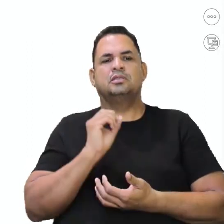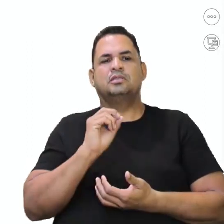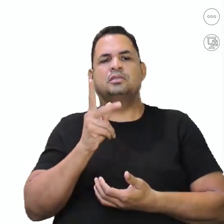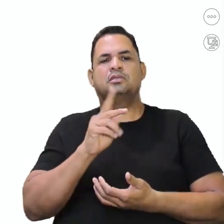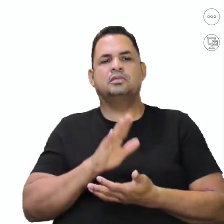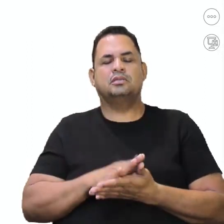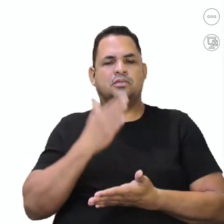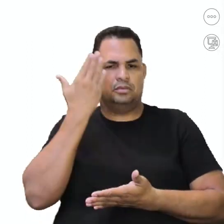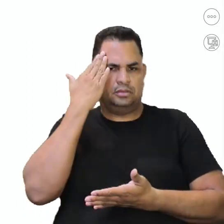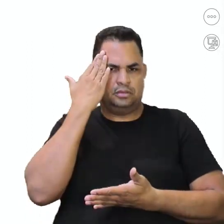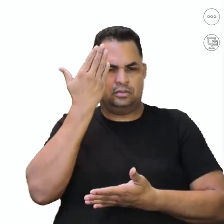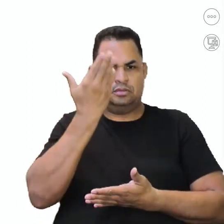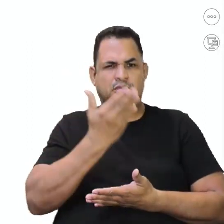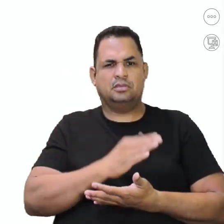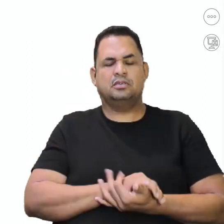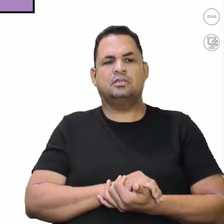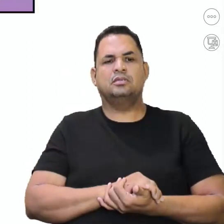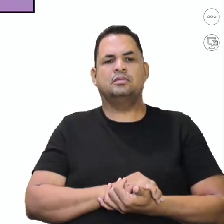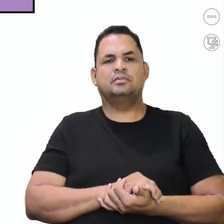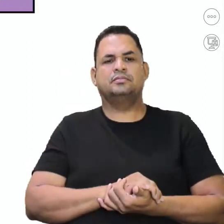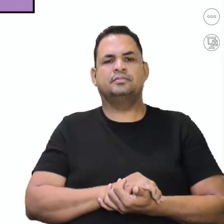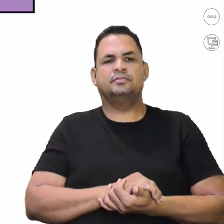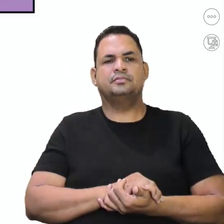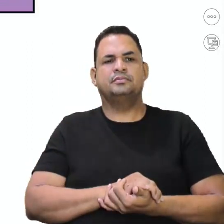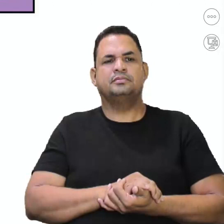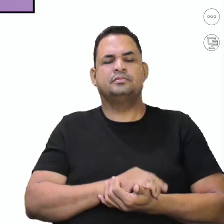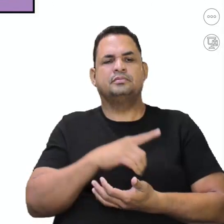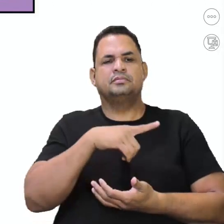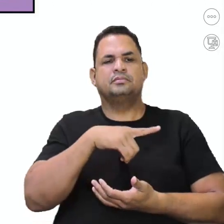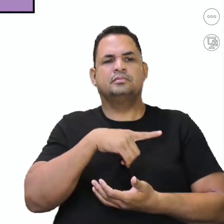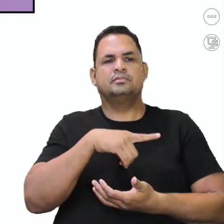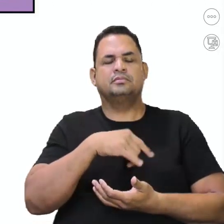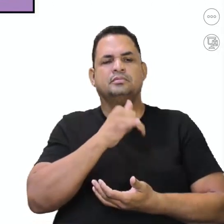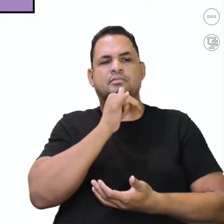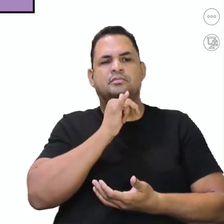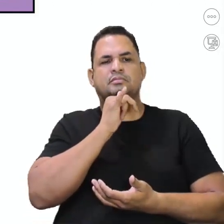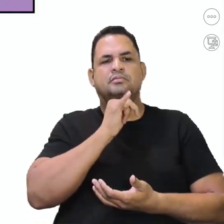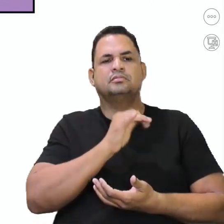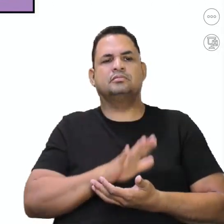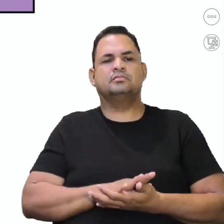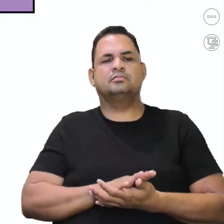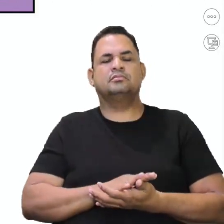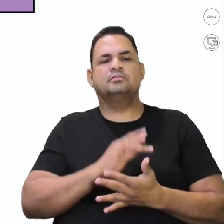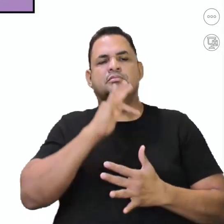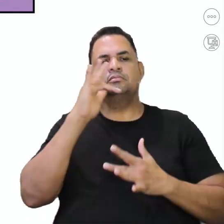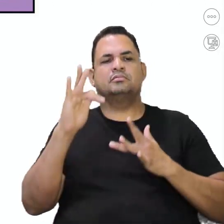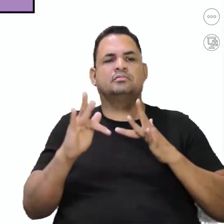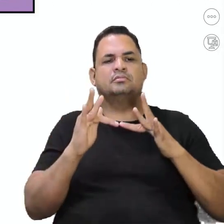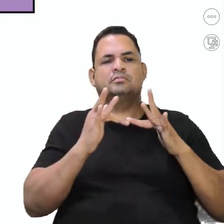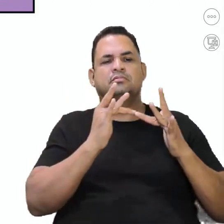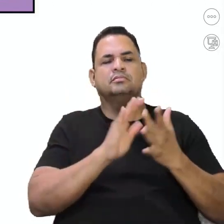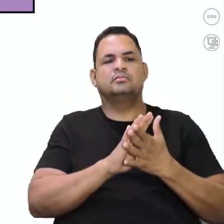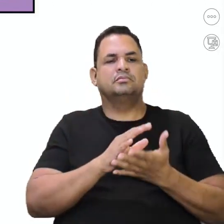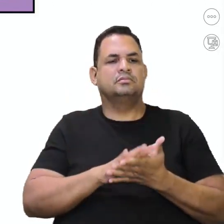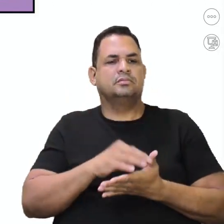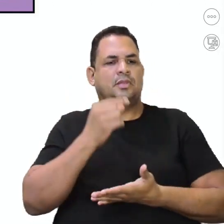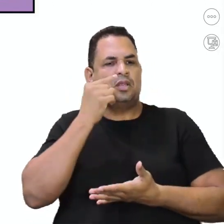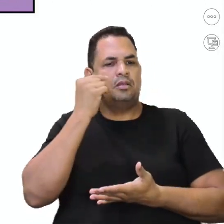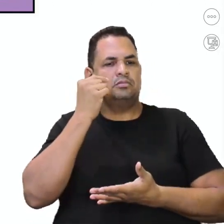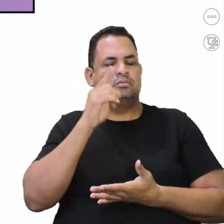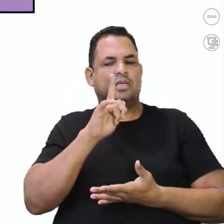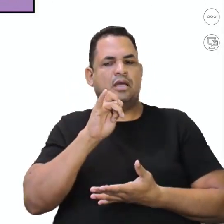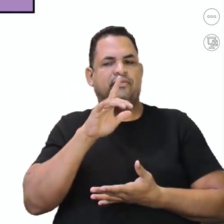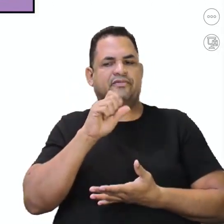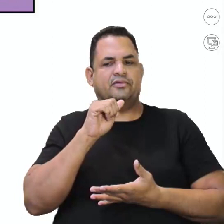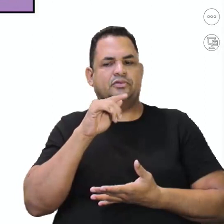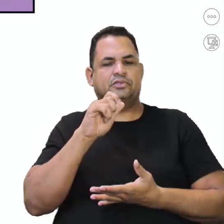Vamos entender um pouco mais. Primeiro que histórias ilustradas nós temos aí, esse exemplo clássico, usando o Garfield aqui no nosso